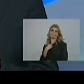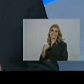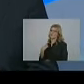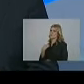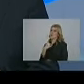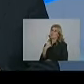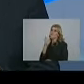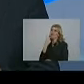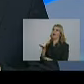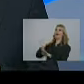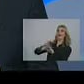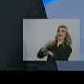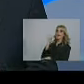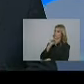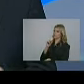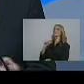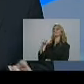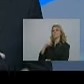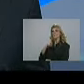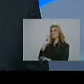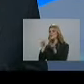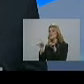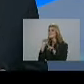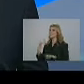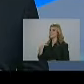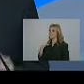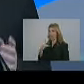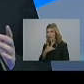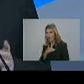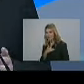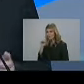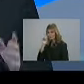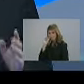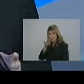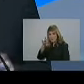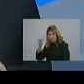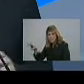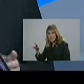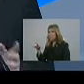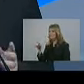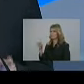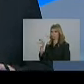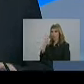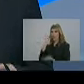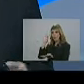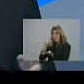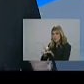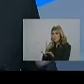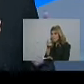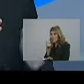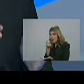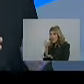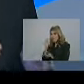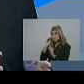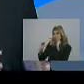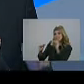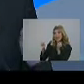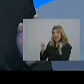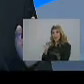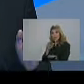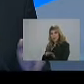fugir. E muito disso veio da saúde. Se você vê os valores, não nominais, mas reais, que a Prefeitura gastou